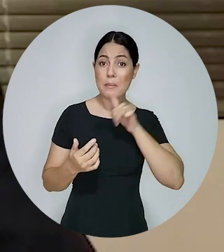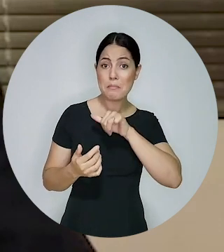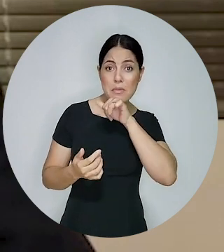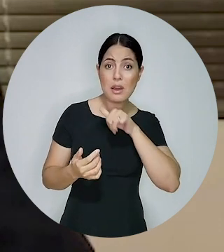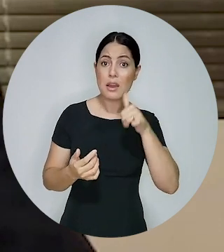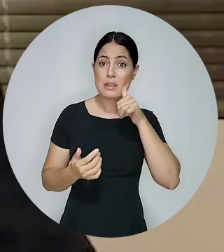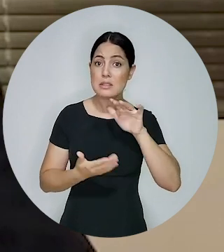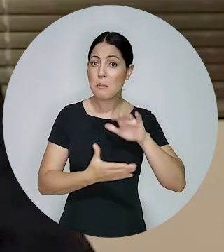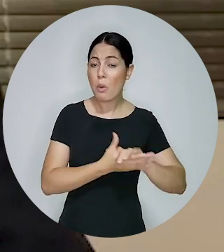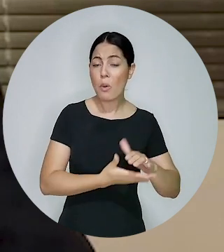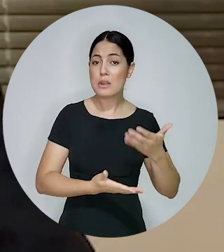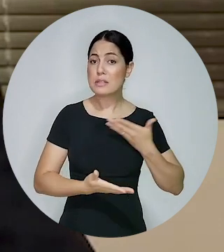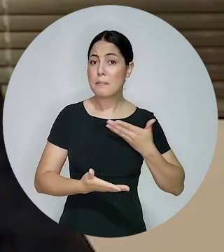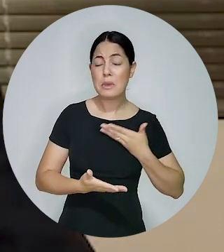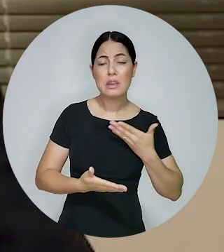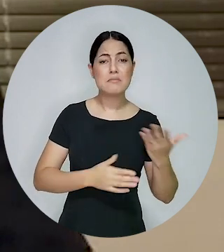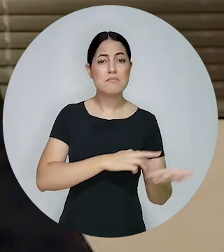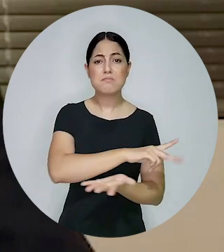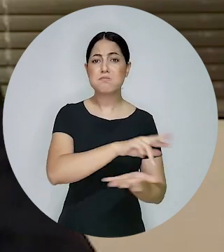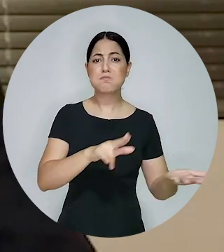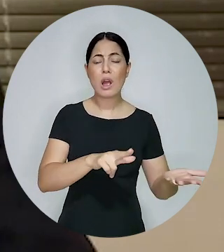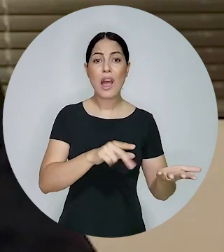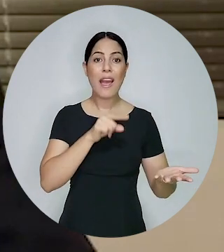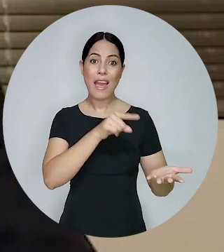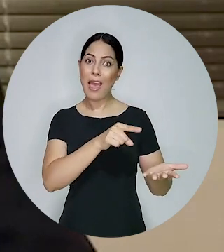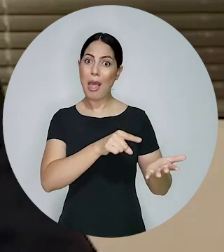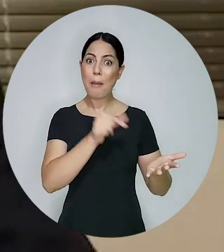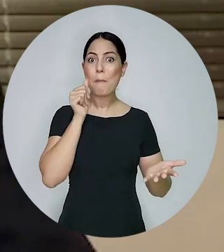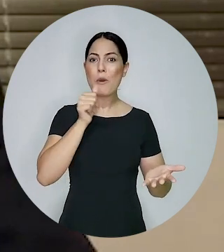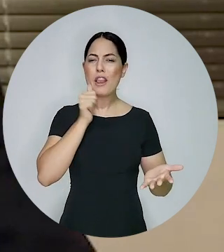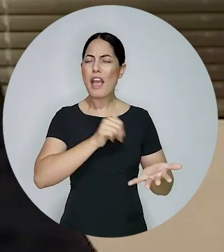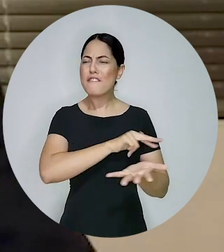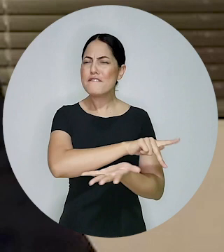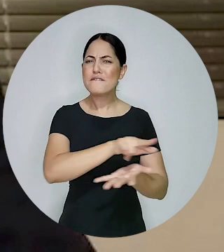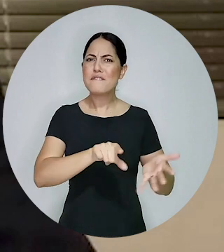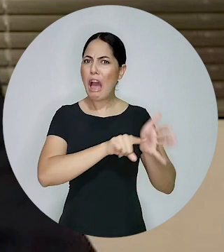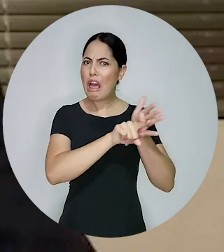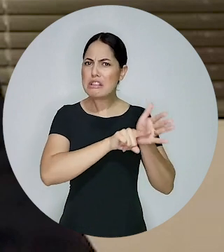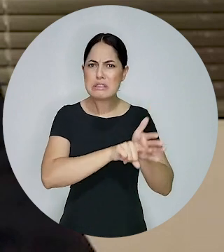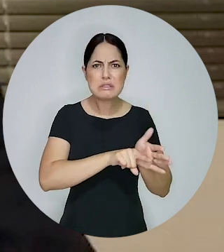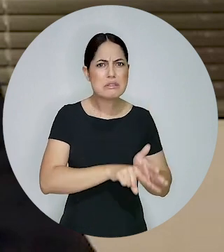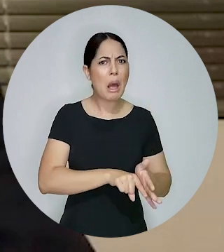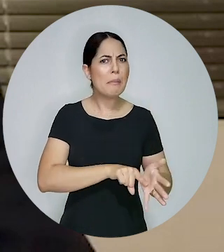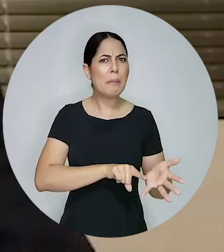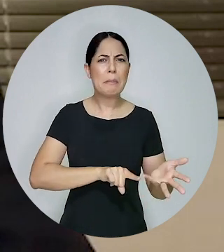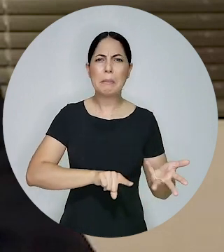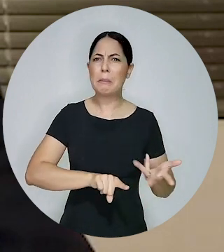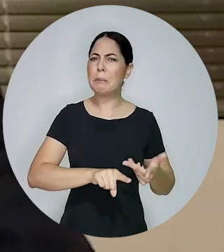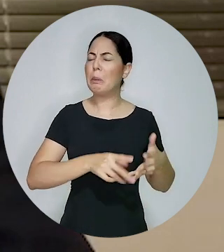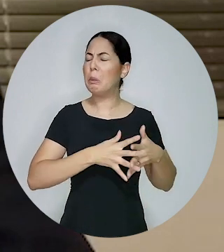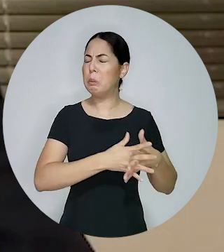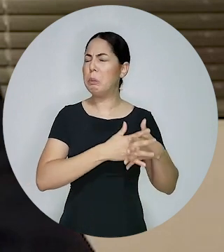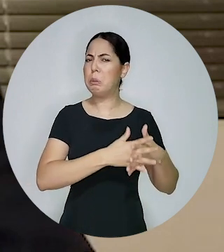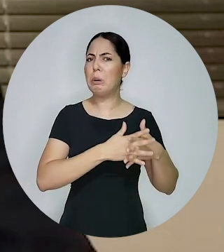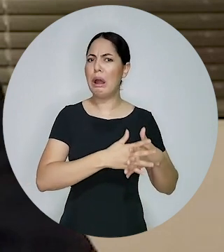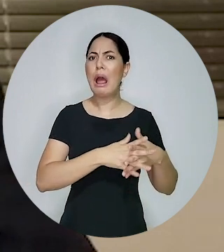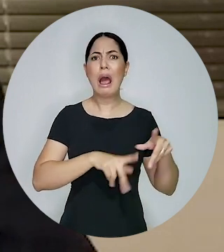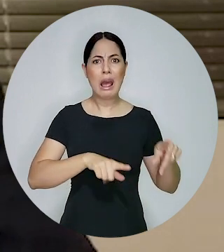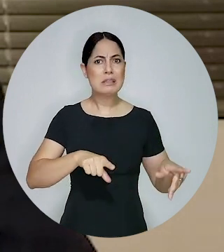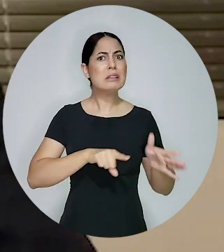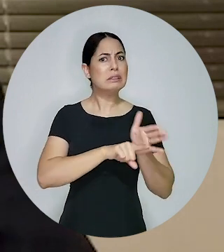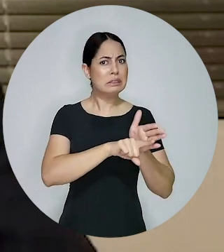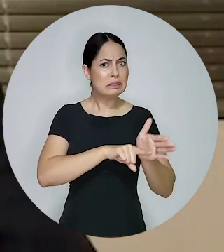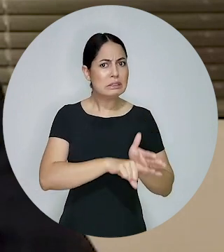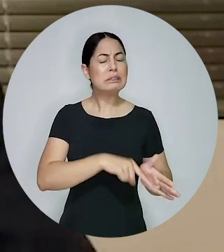e irmãs e amigas, pessoas que a gente conhece, que, ao contrário do homem, a mulher se submete a exames muito mais invasivos,